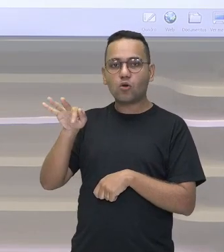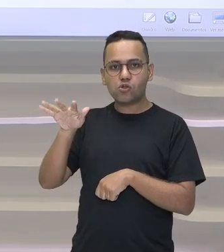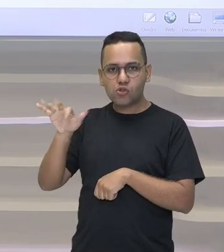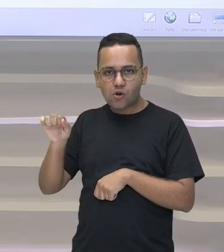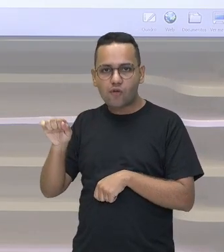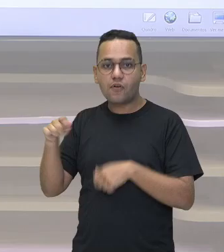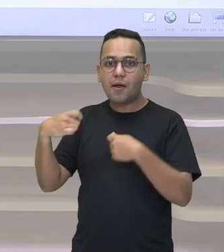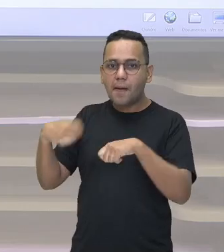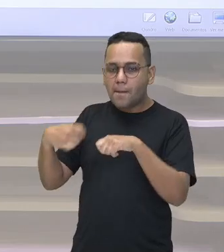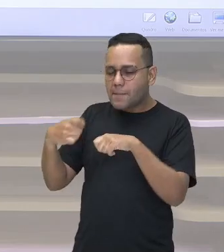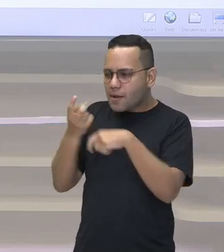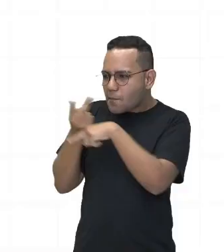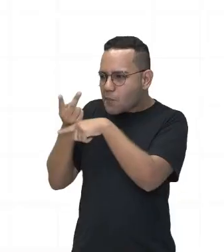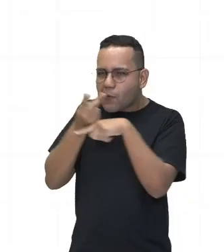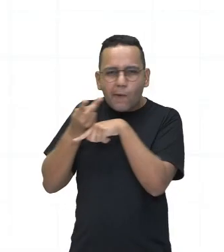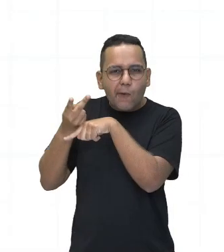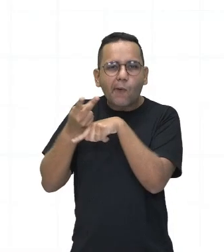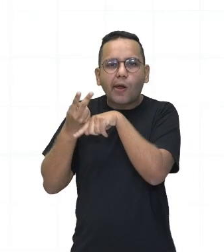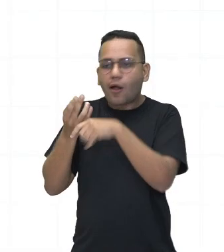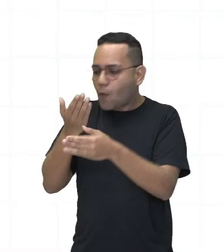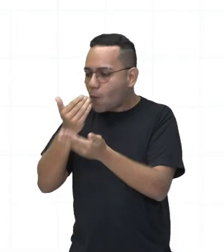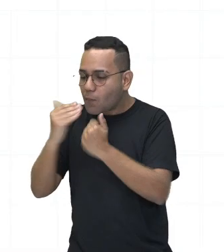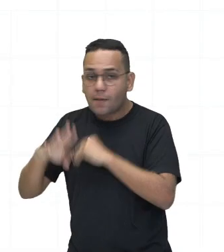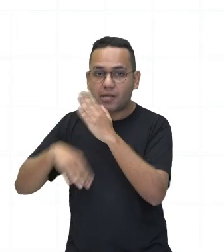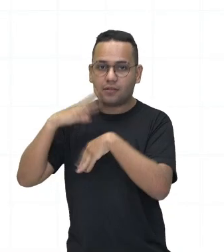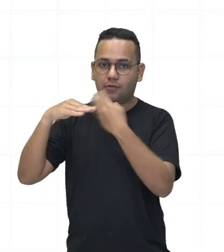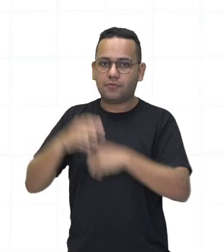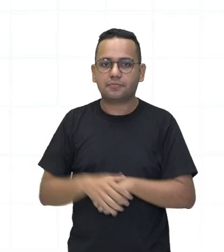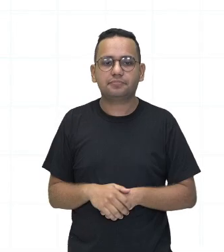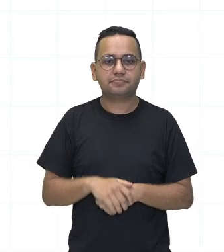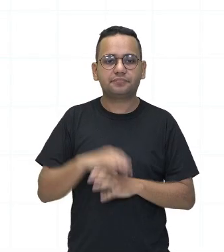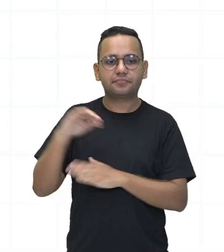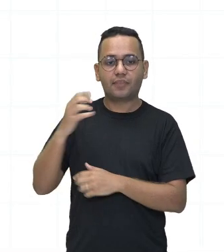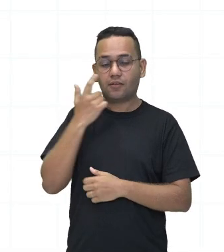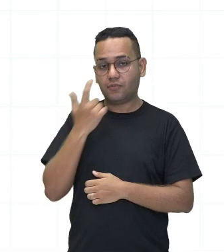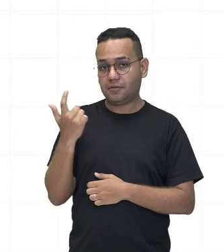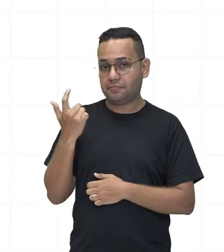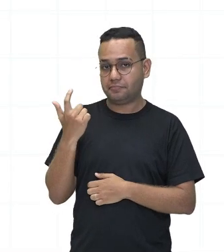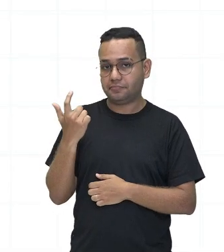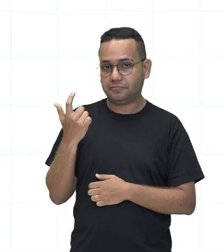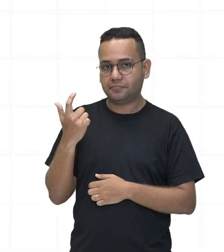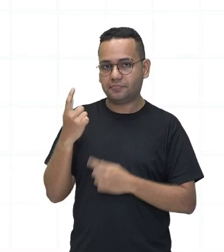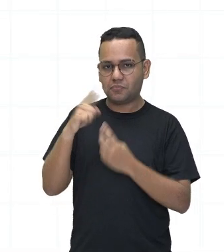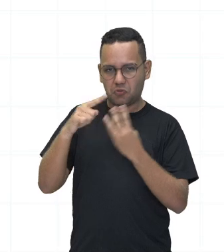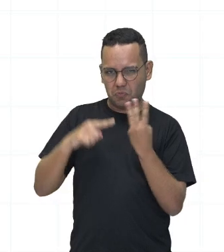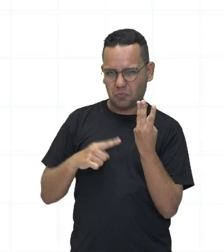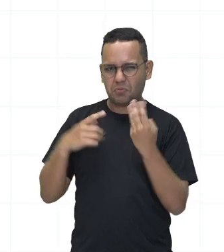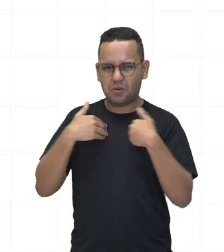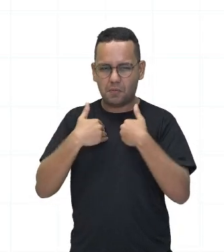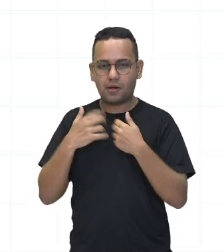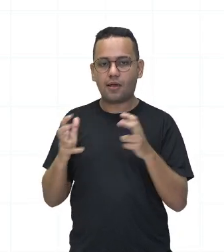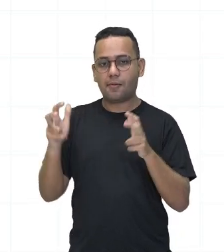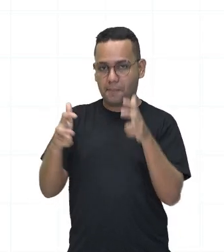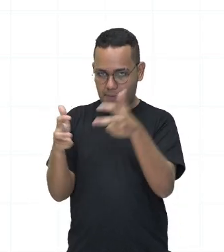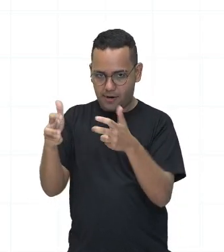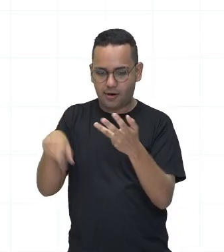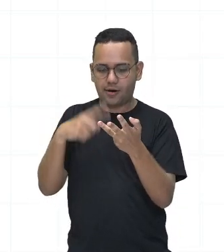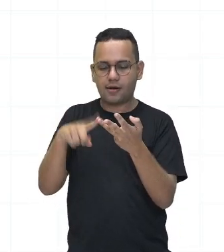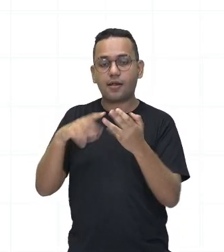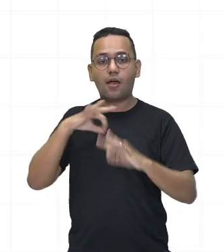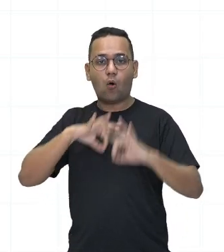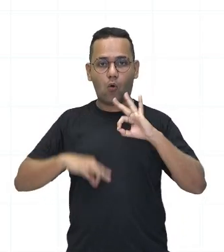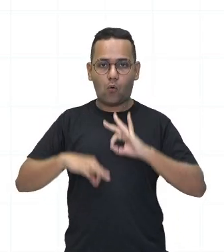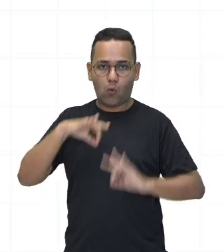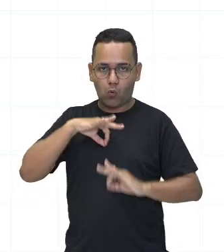alimento. E aqui na nossa imagem nós temos a preguiça, nós temos a onça, nós temos o gavião real, que no nosso